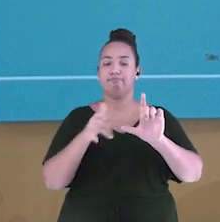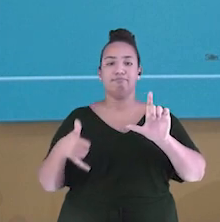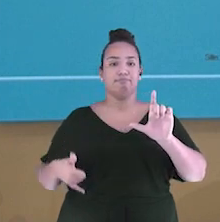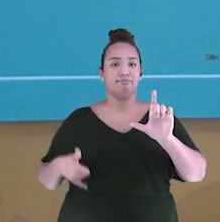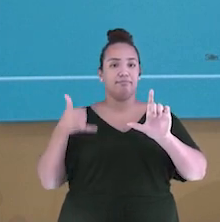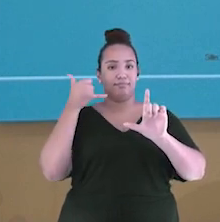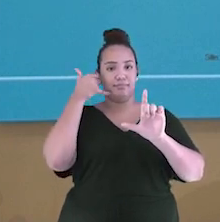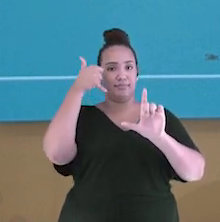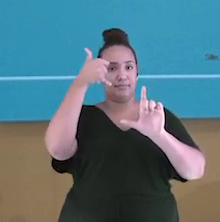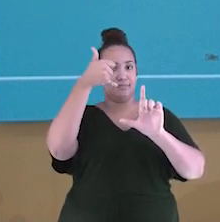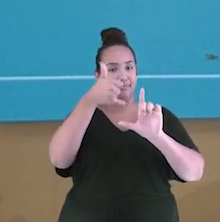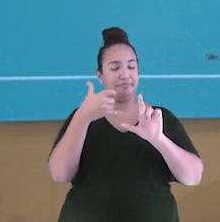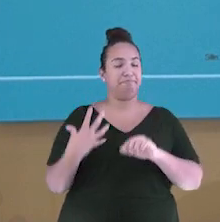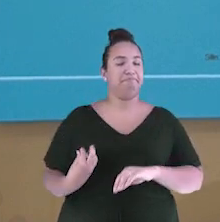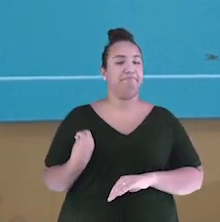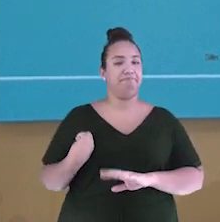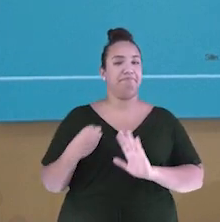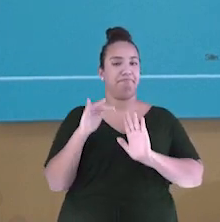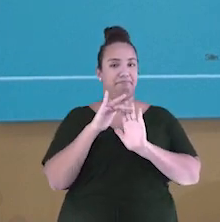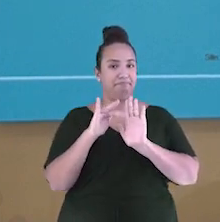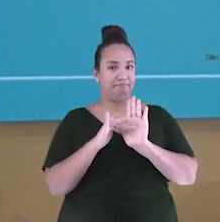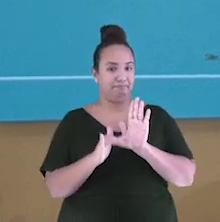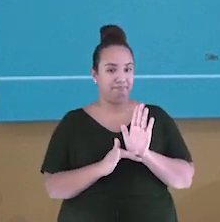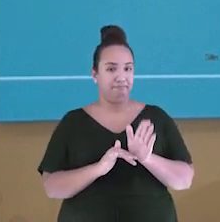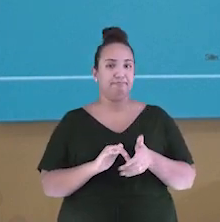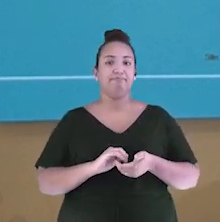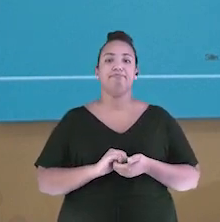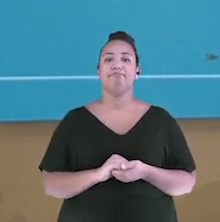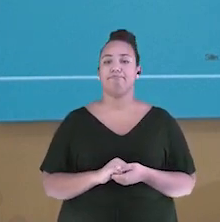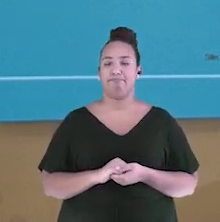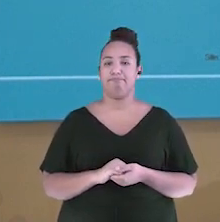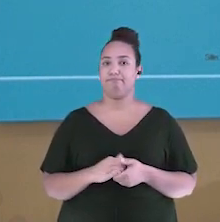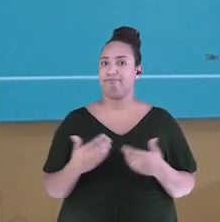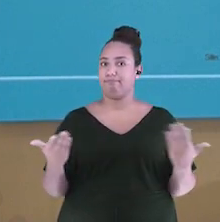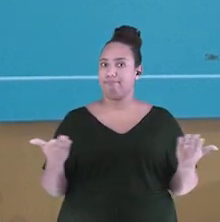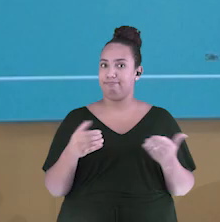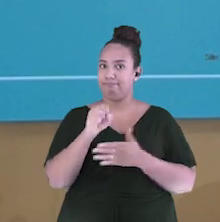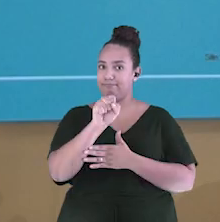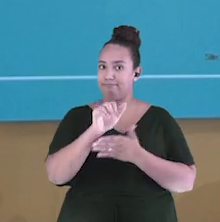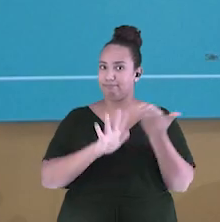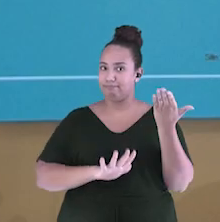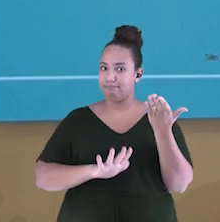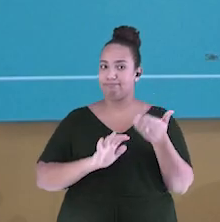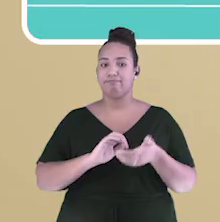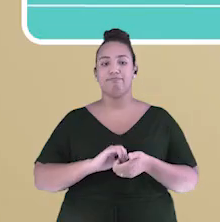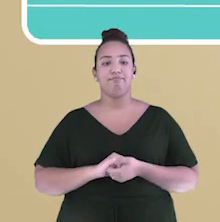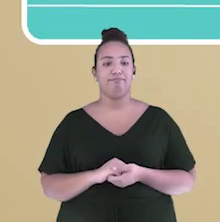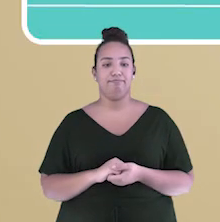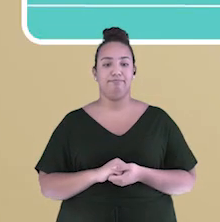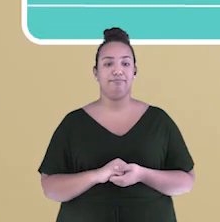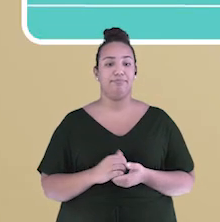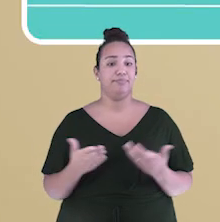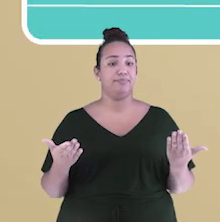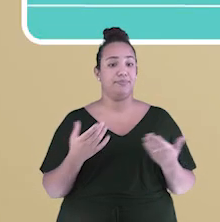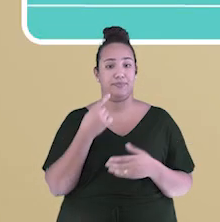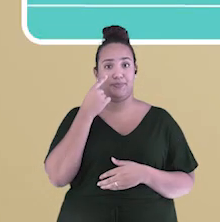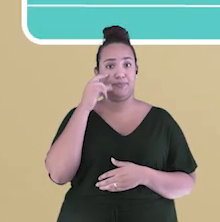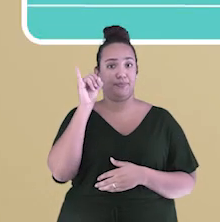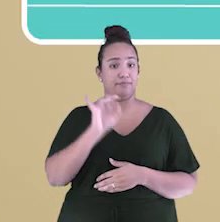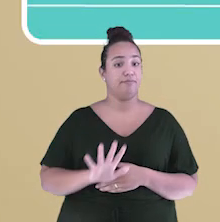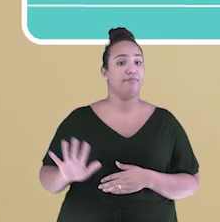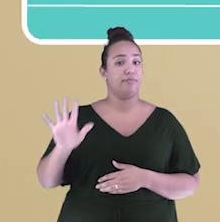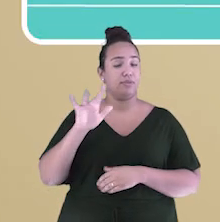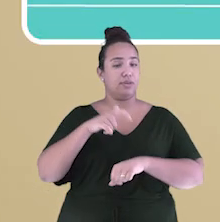que aparece na sua tela e marque a sua presença. Vamos às atividades? Observem o